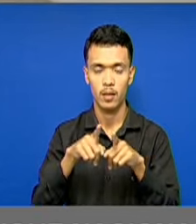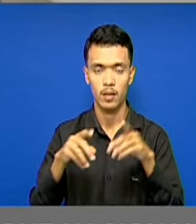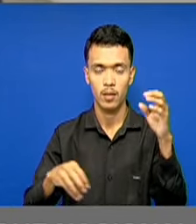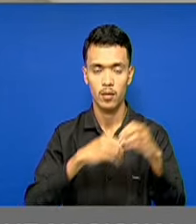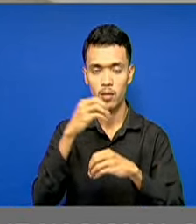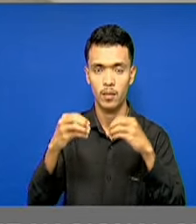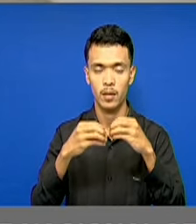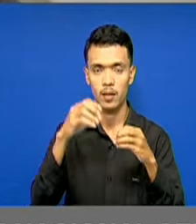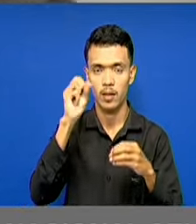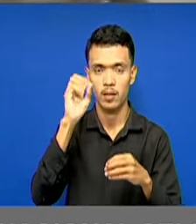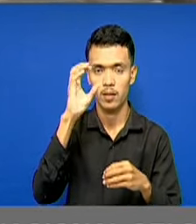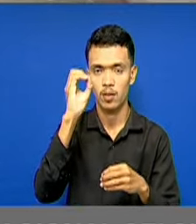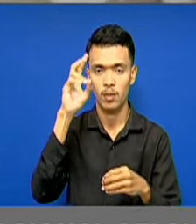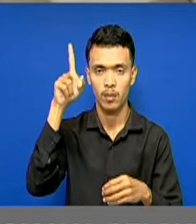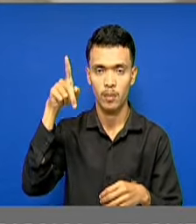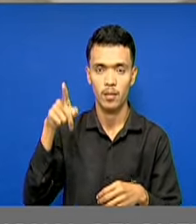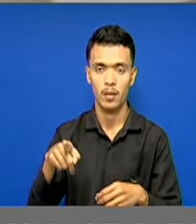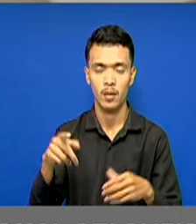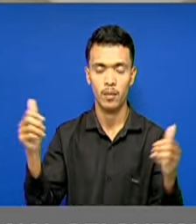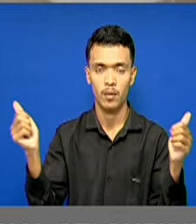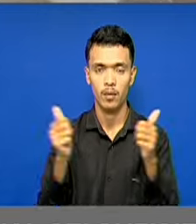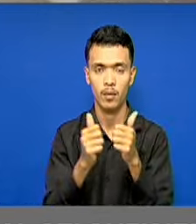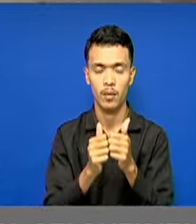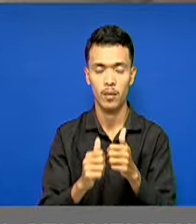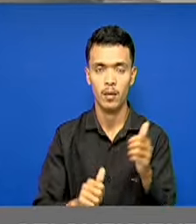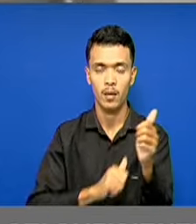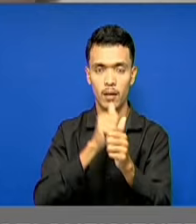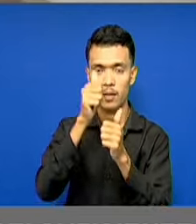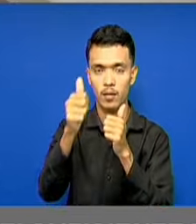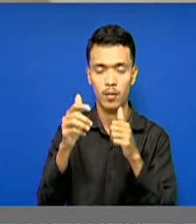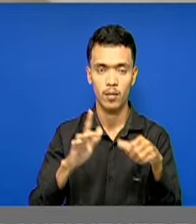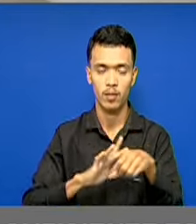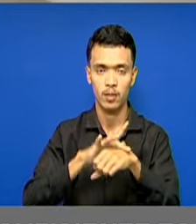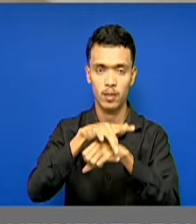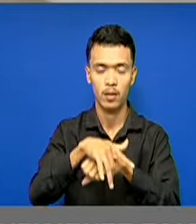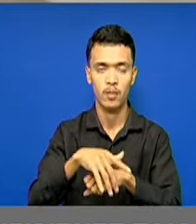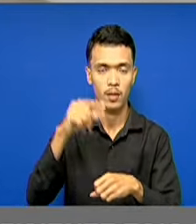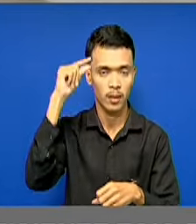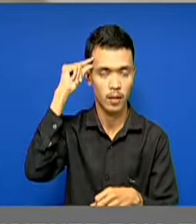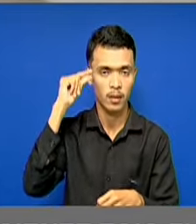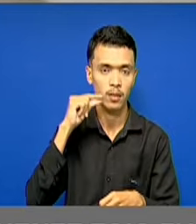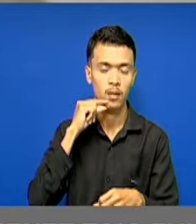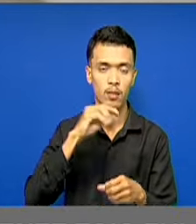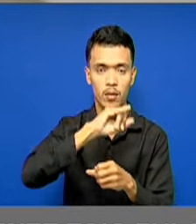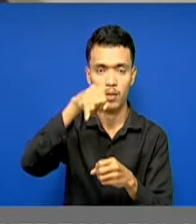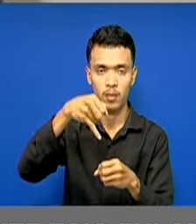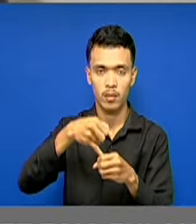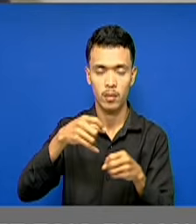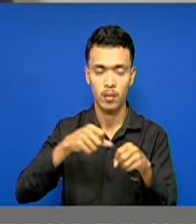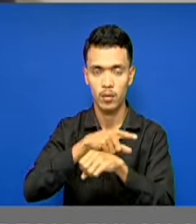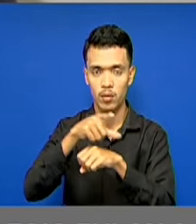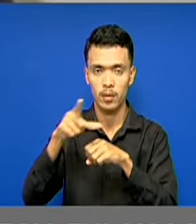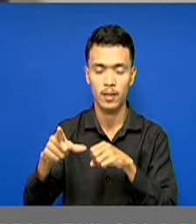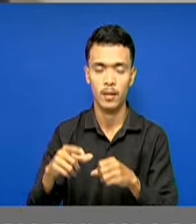SOP inclusivo, na mesma que relaciona com o sistema alerta cedo, foca liba e a gênero no nosso inclusão social. Na mesma